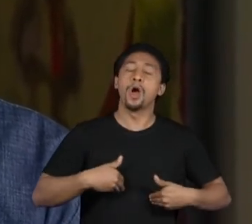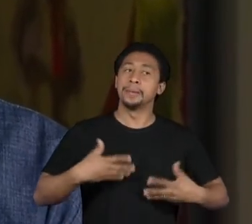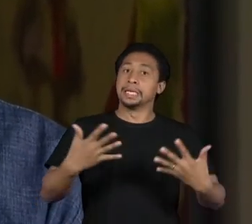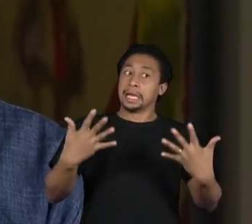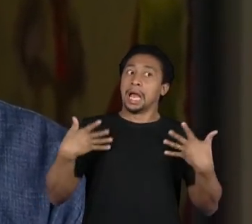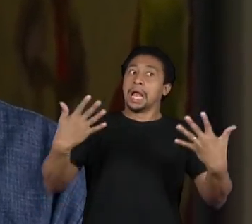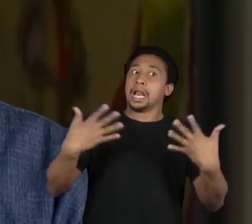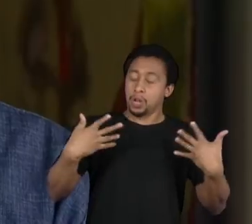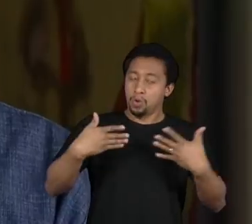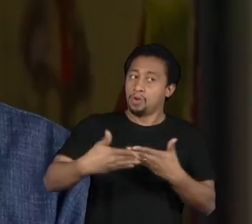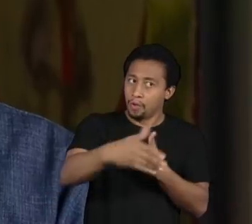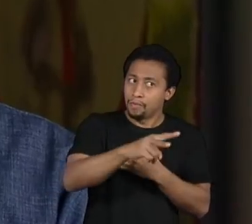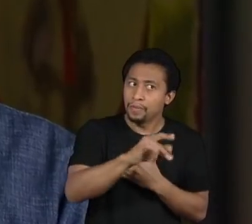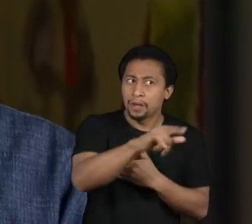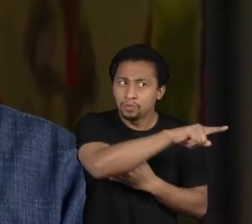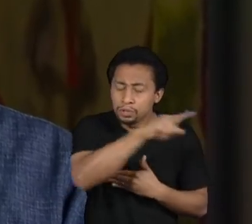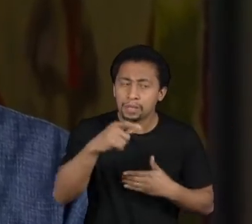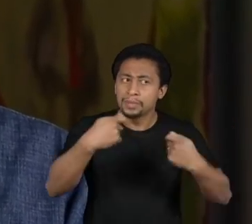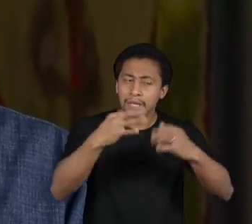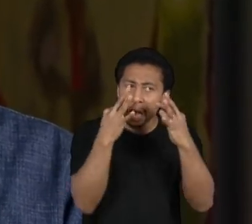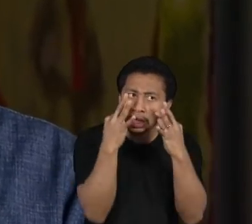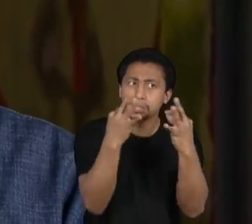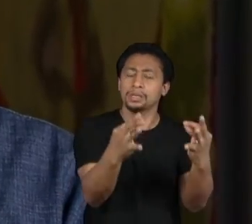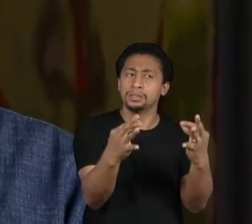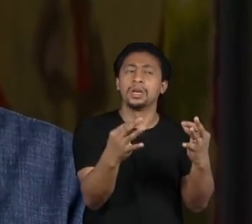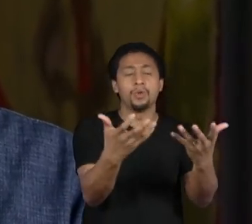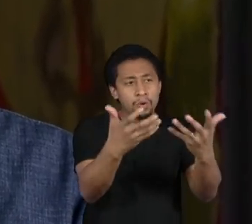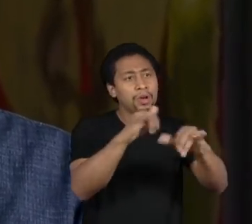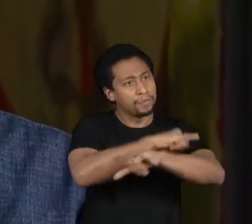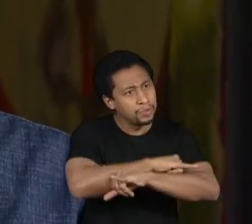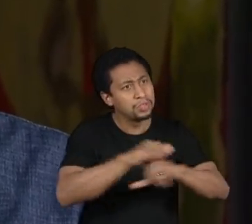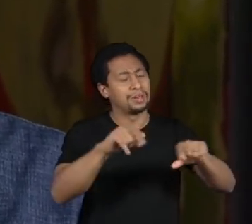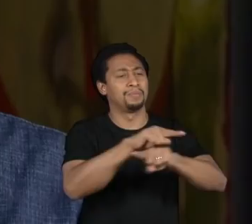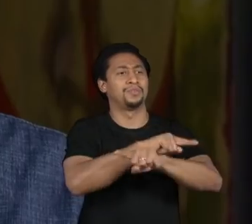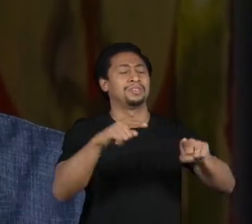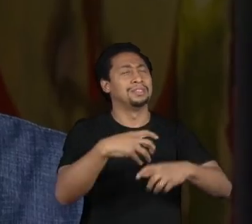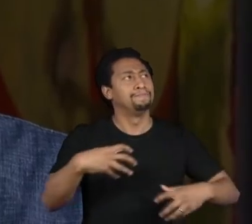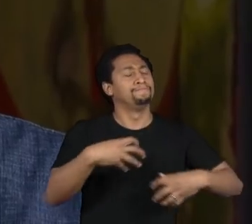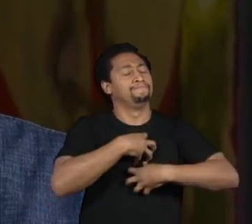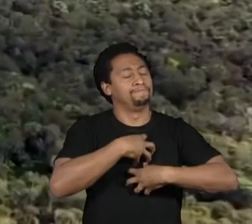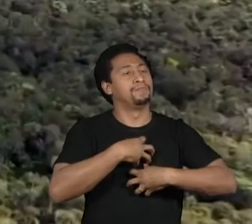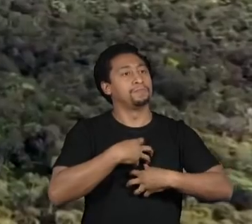vocês fiquem espertos. É isso que quero falar para tocar o coração